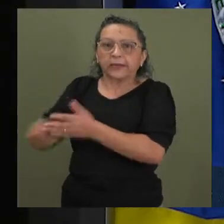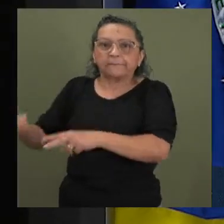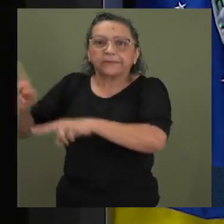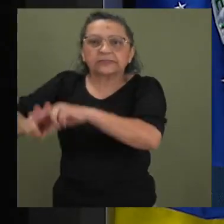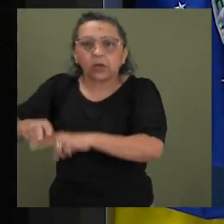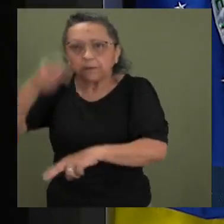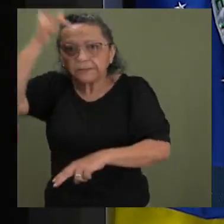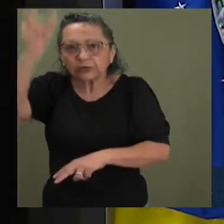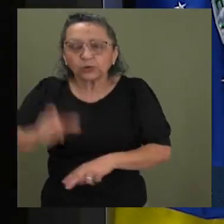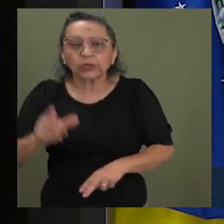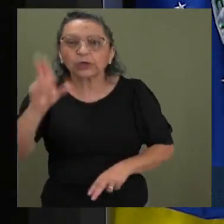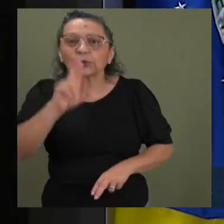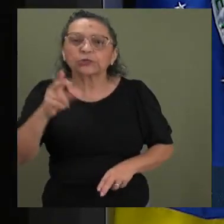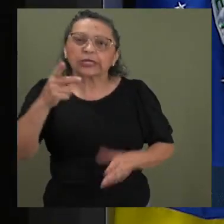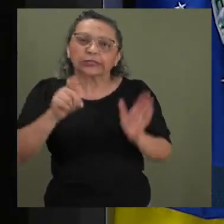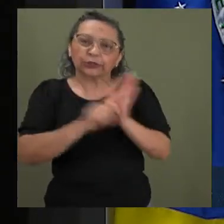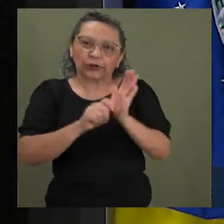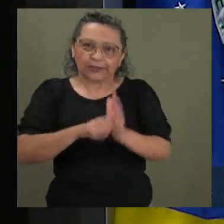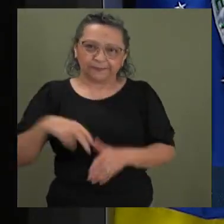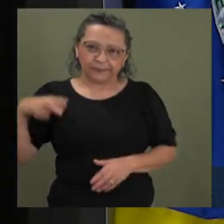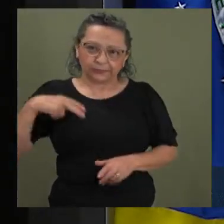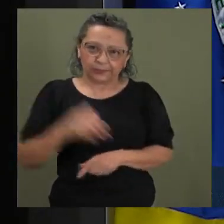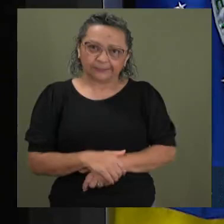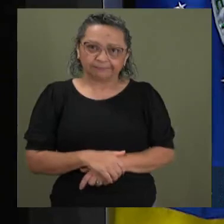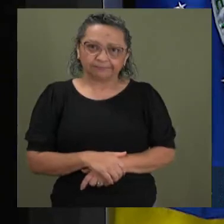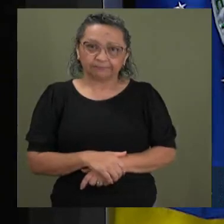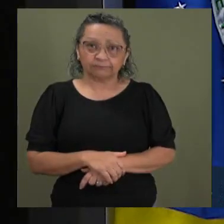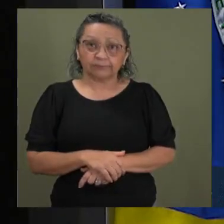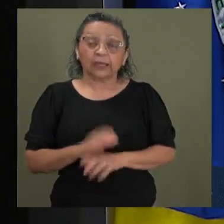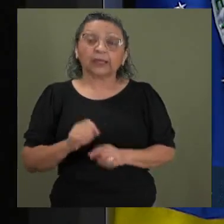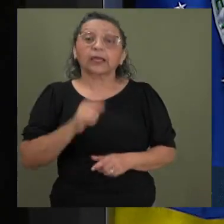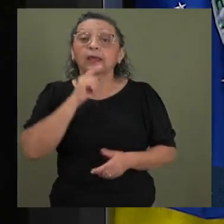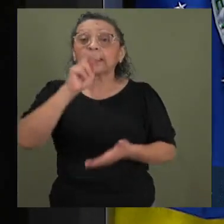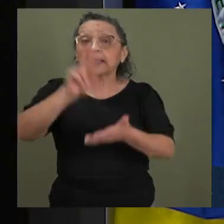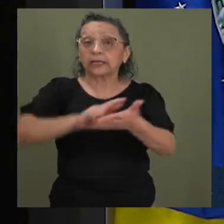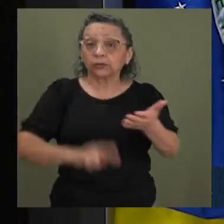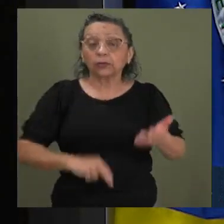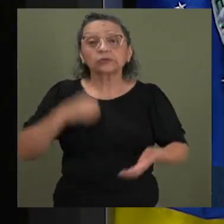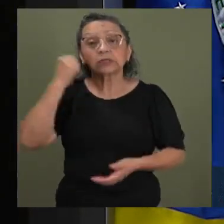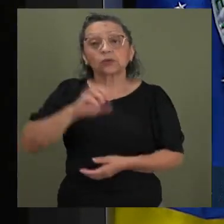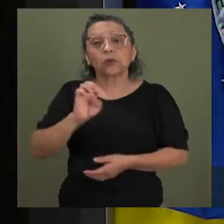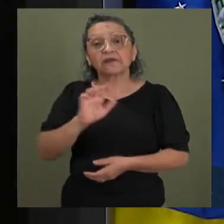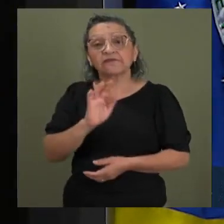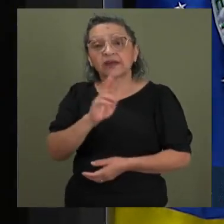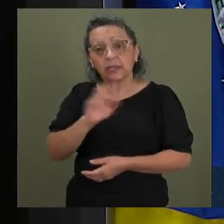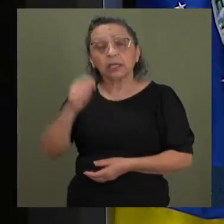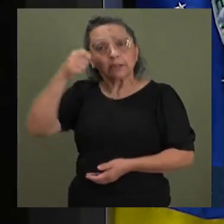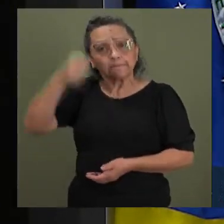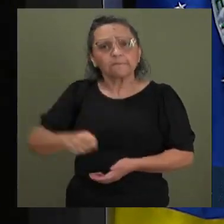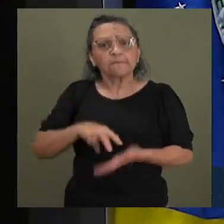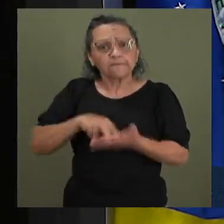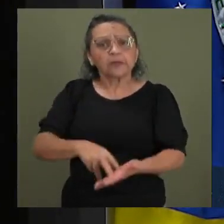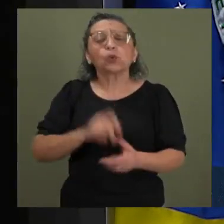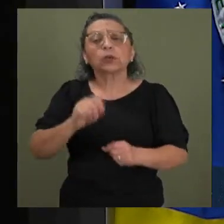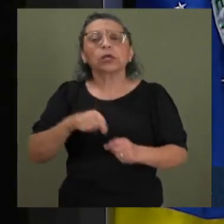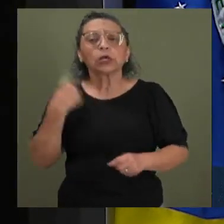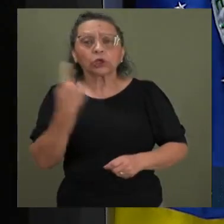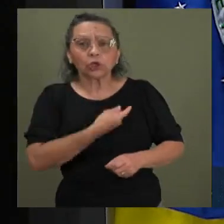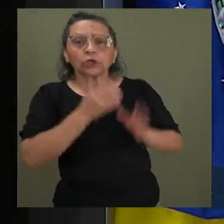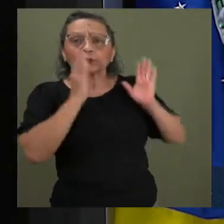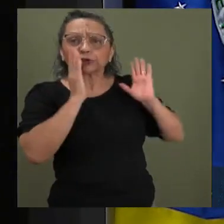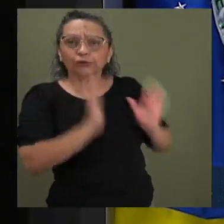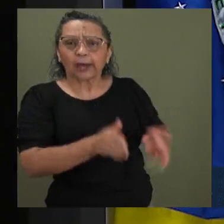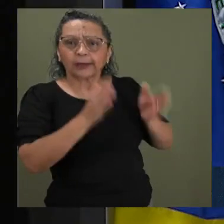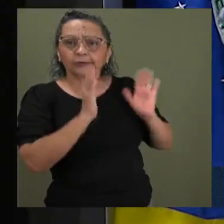O relator é o senador Efraim, que pelo seu relatório é firme com relação ao que a gente já